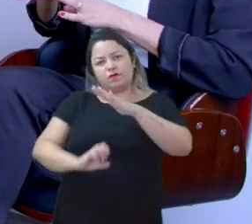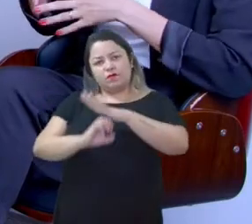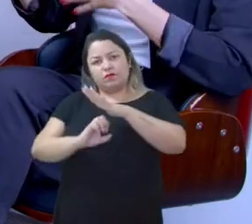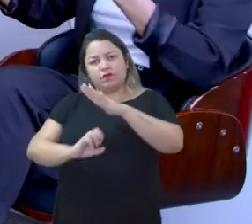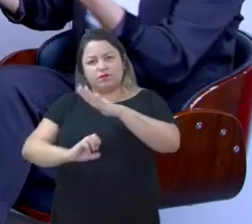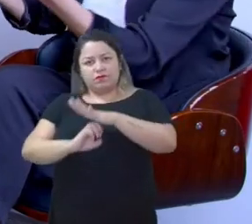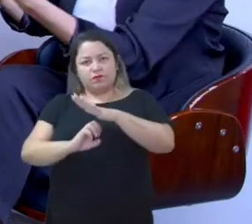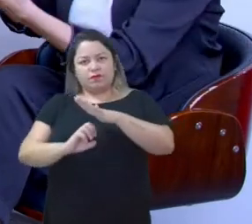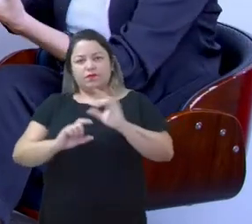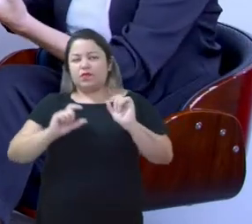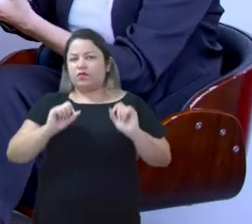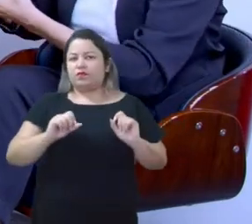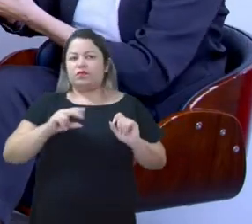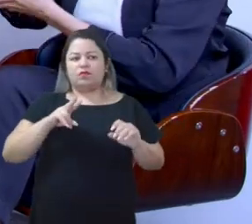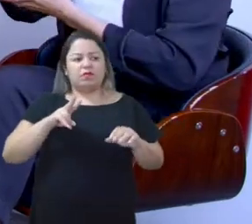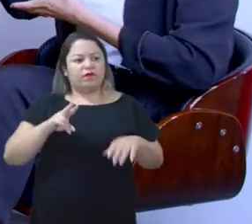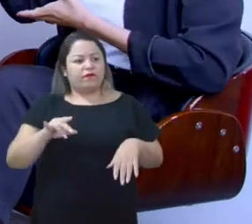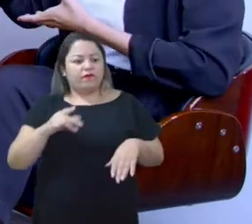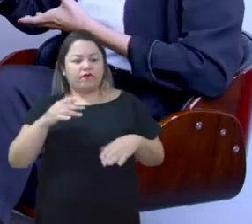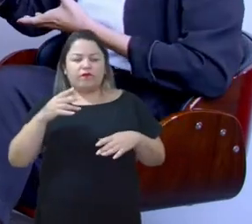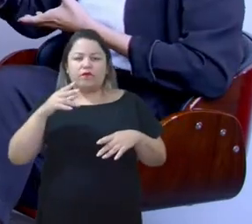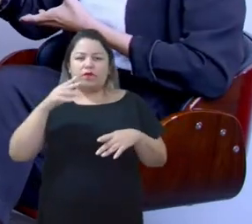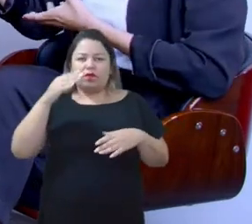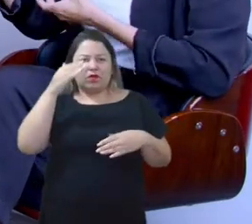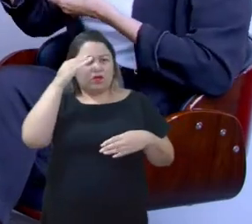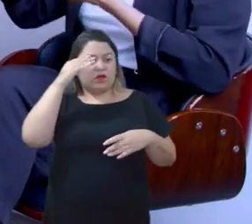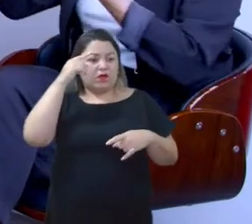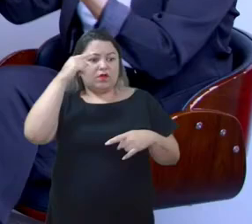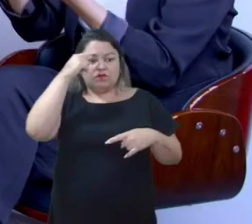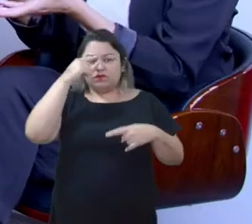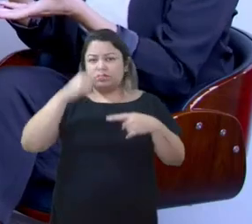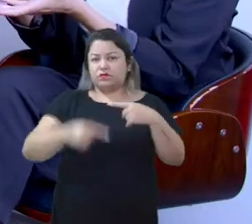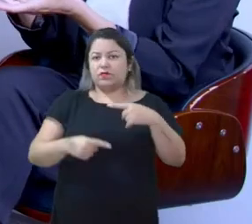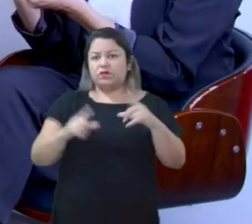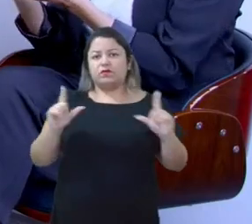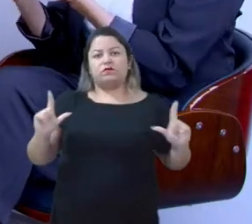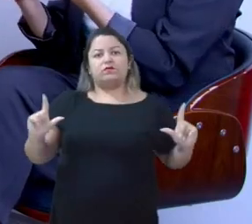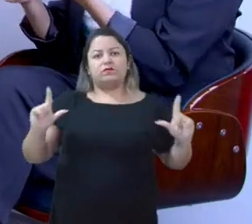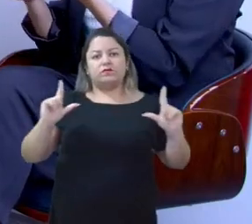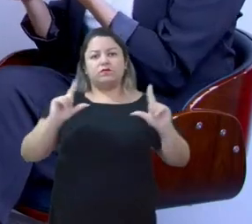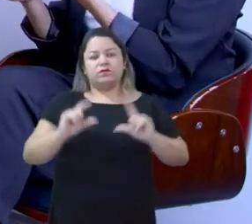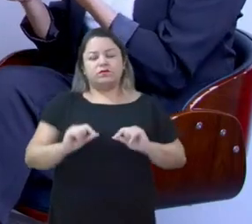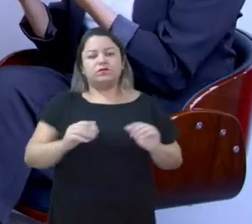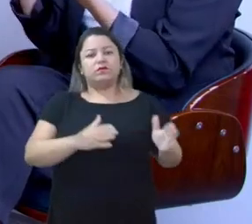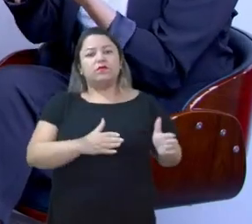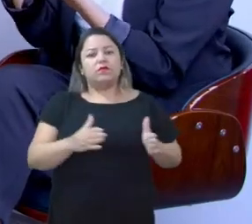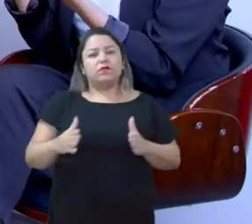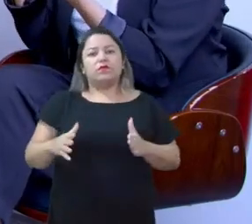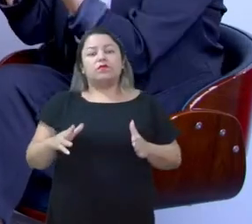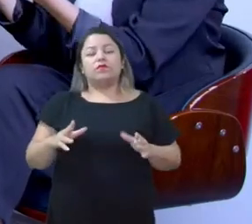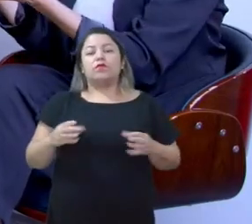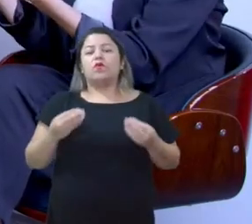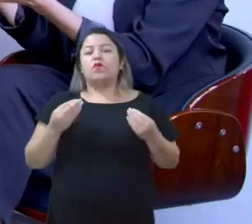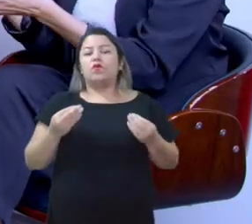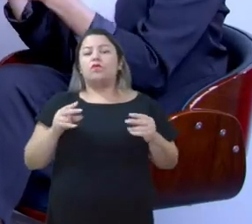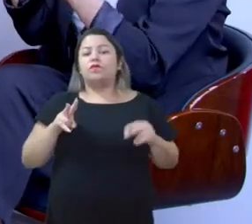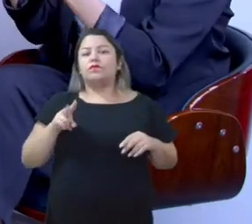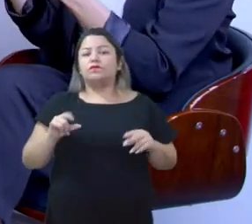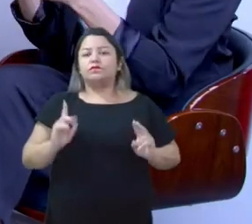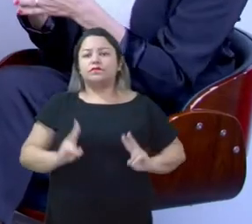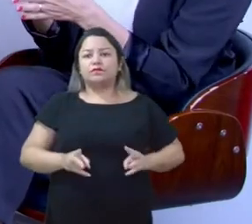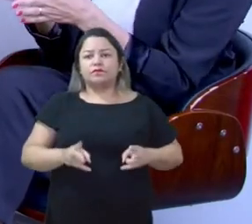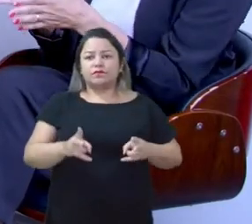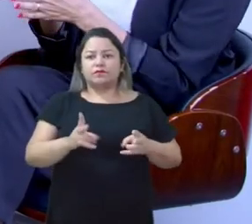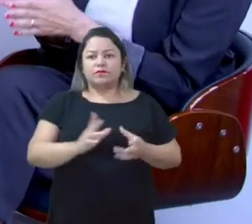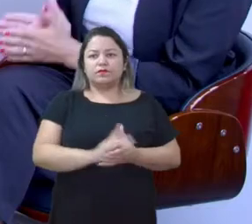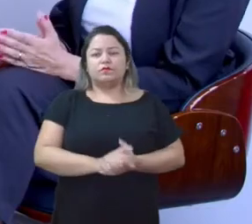empresariado não vai concordar muito, porque pode onerar muito quando reduzir essa escala. Como é que vai continuar? Porque a proposta